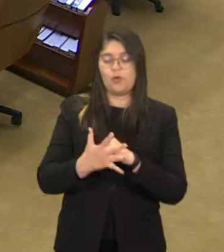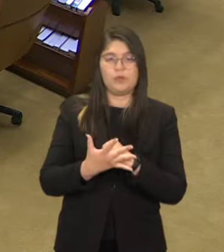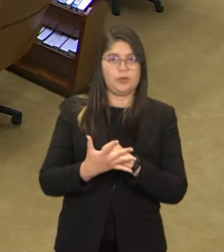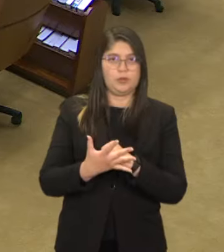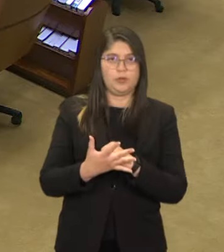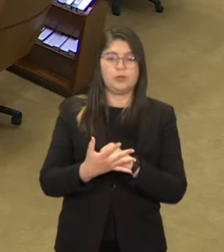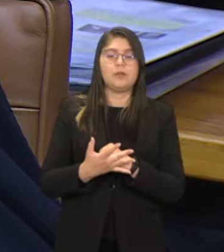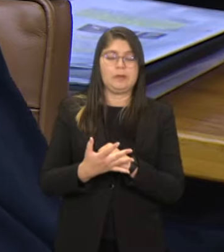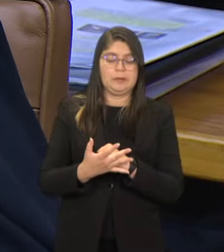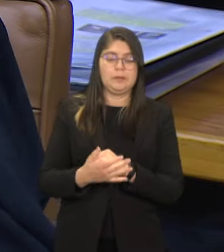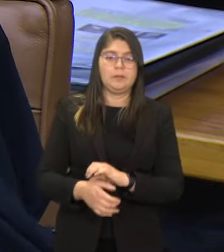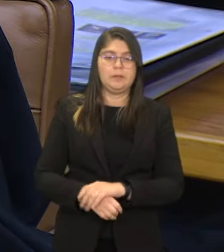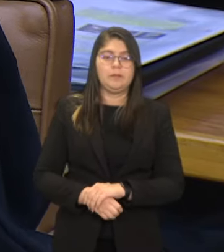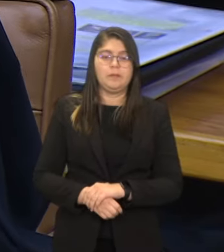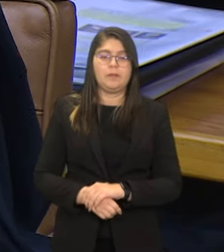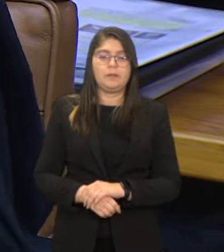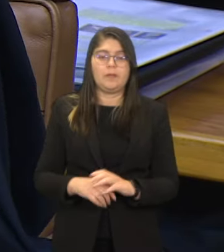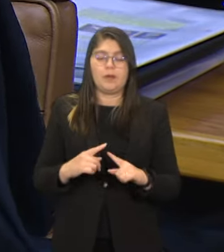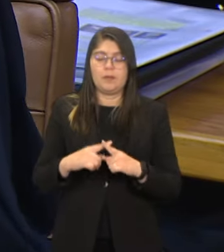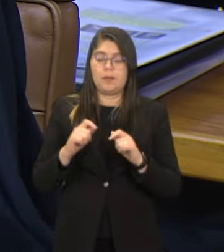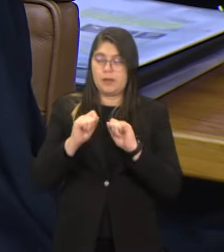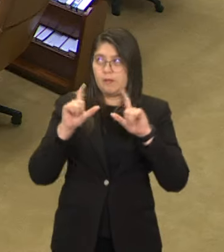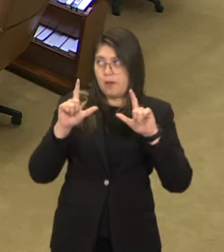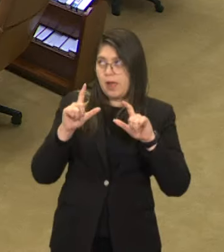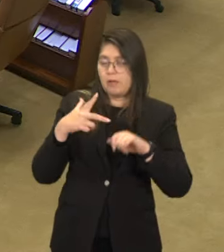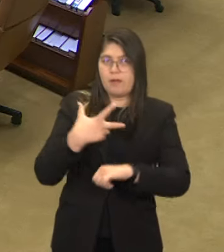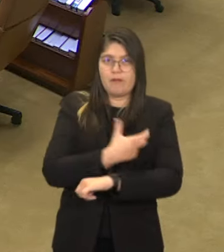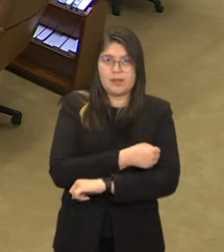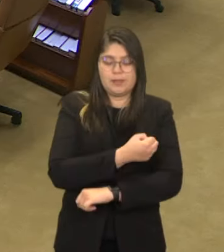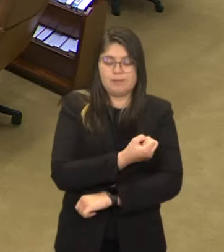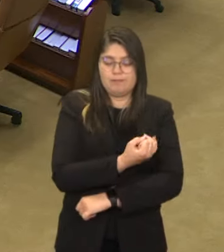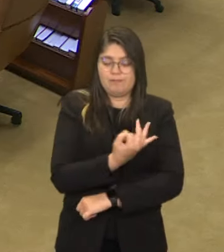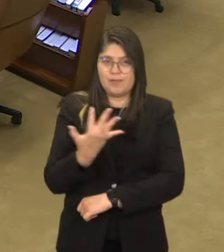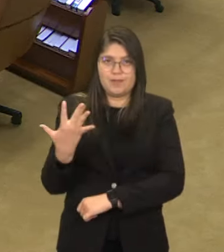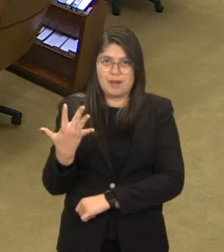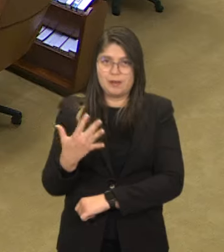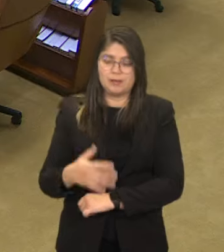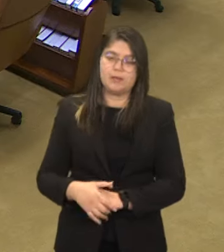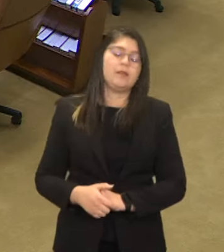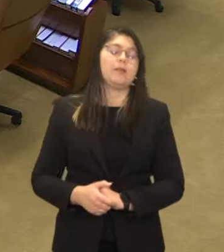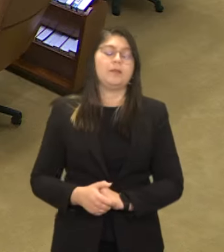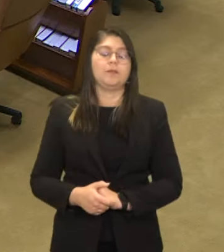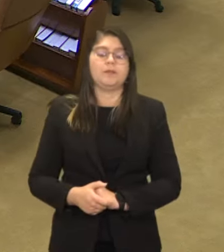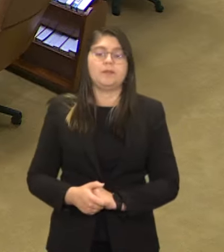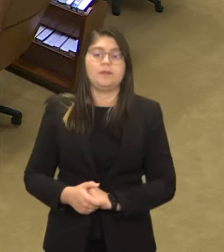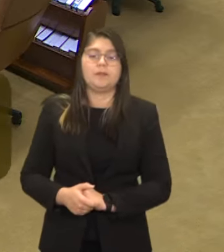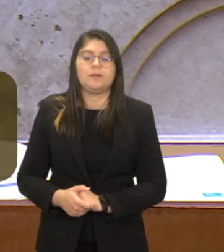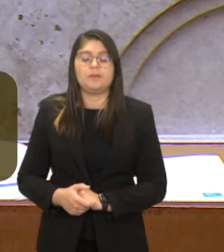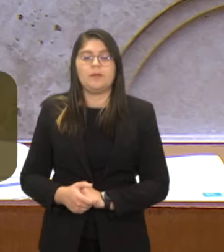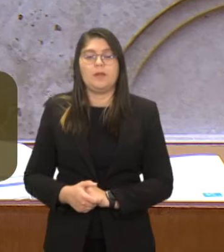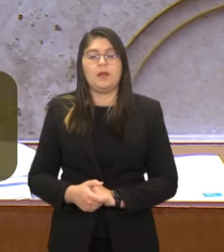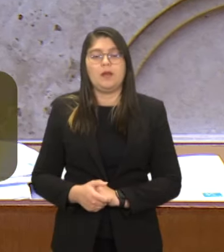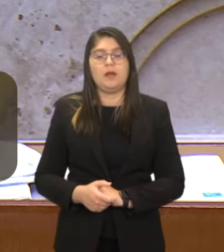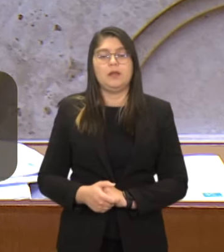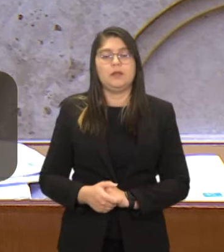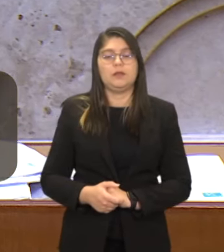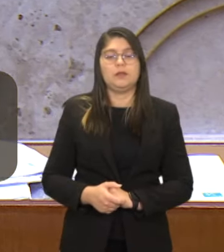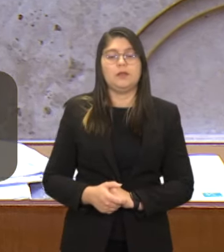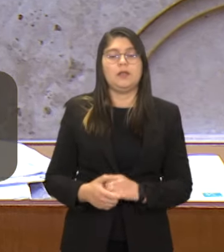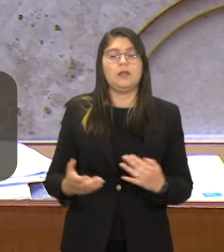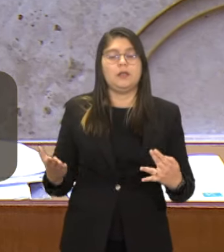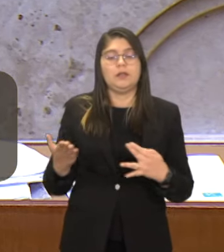do objeto. Lembrando do alerta feito pelo ministro Flávio Dino em relação às outras vacinas. Muito bem. Eu vou fazer, então, um intervalo